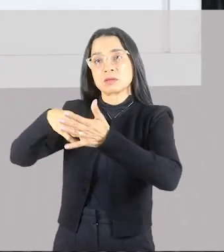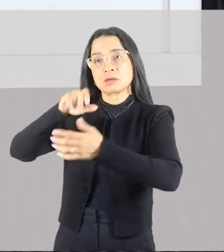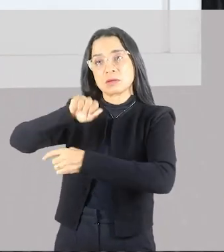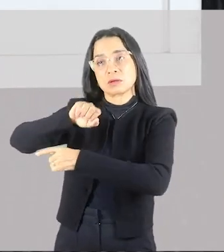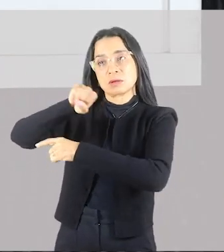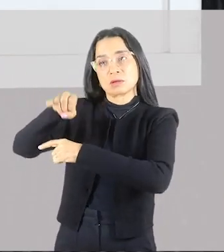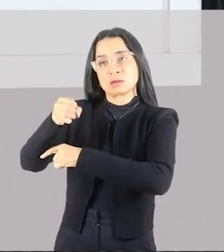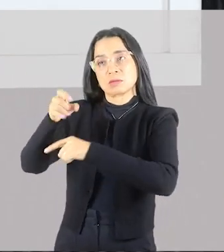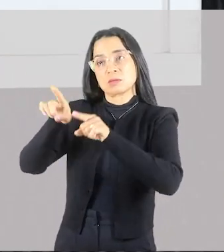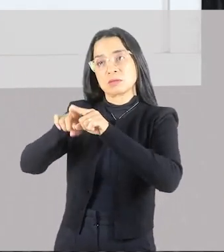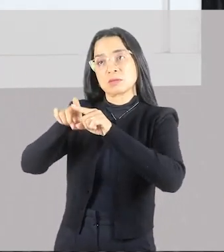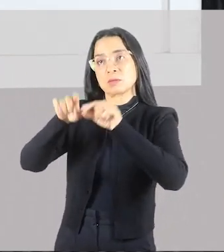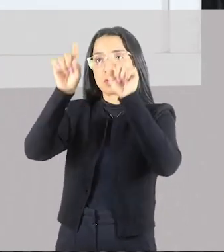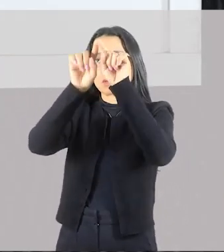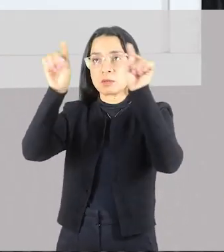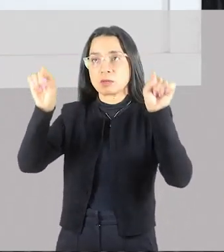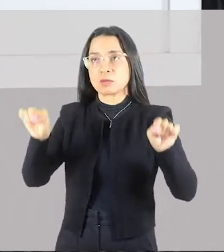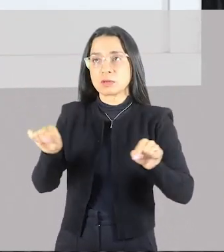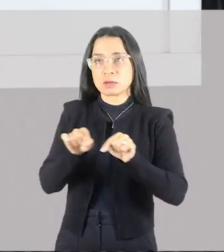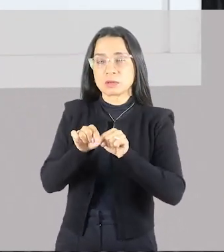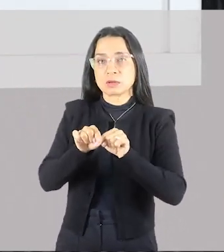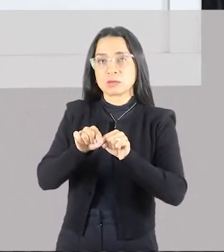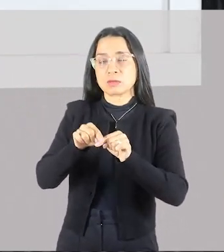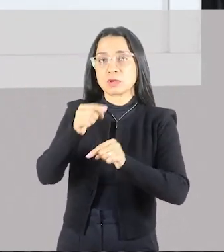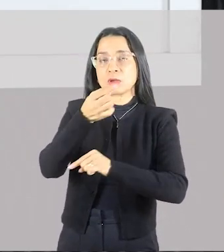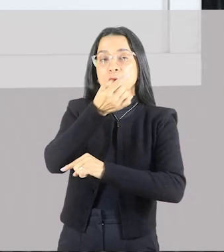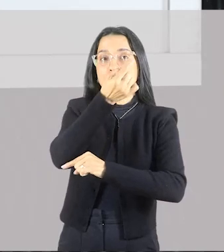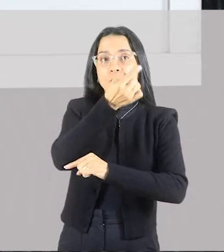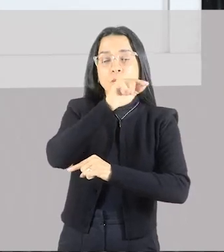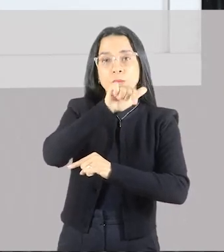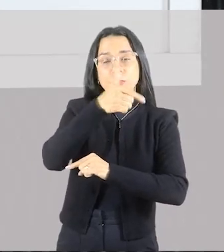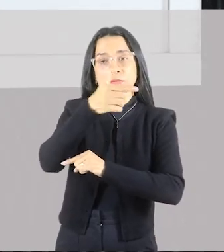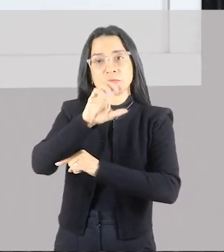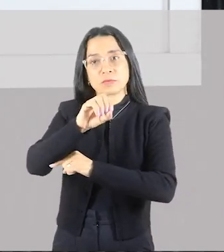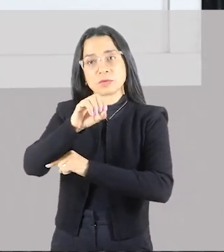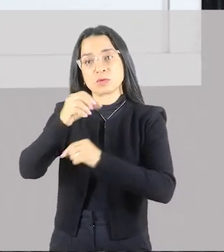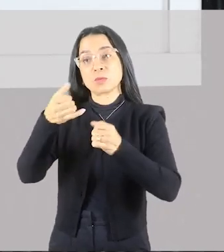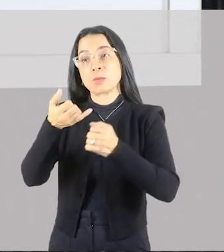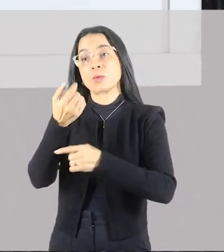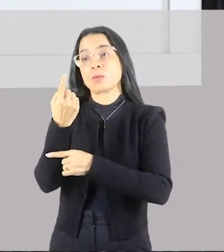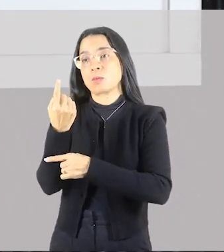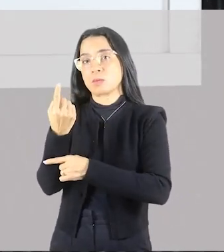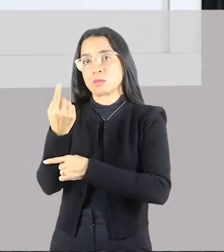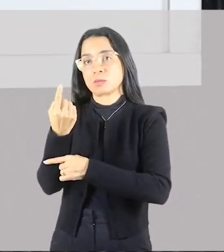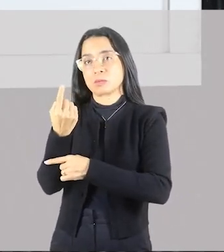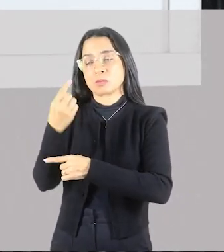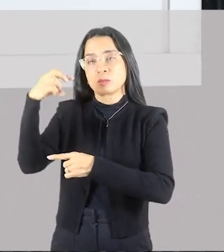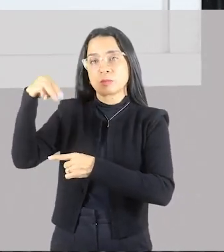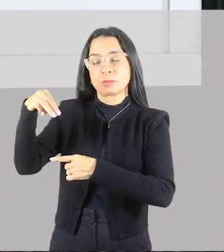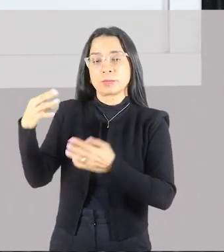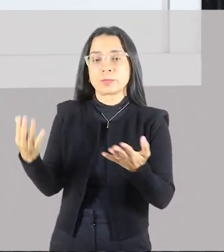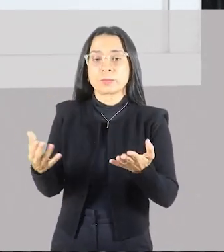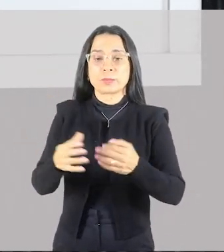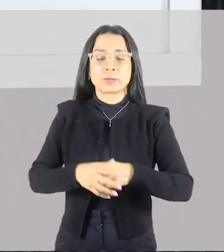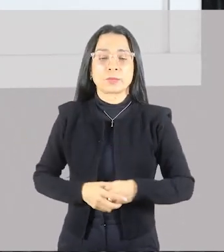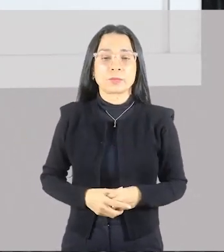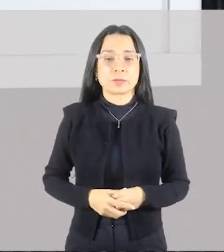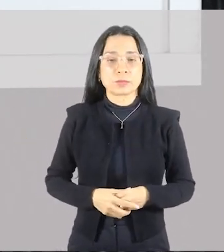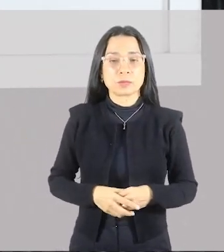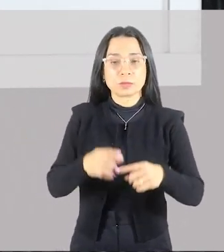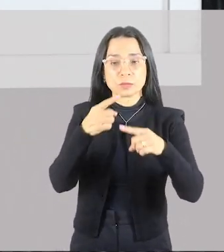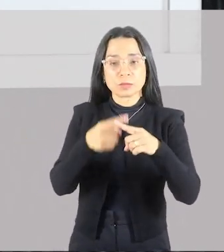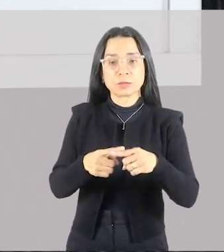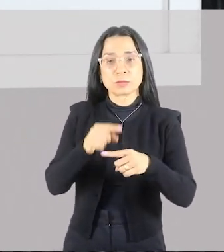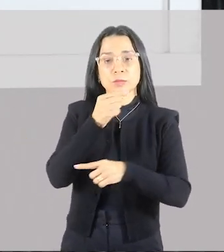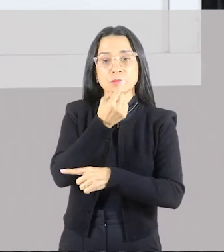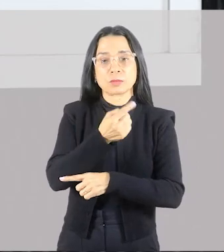um retângulo de 1,20 por 1. Então, basta você multiplicar aqui 1,20 vezes